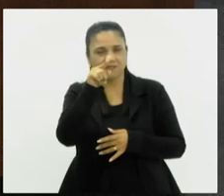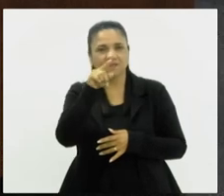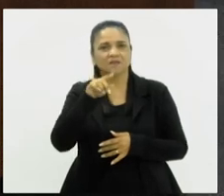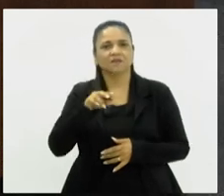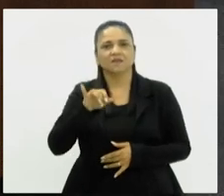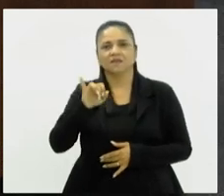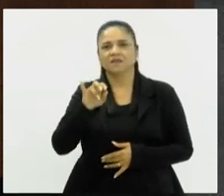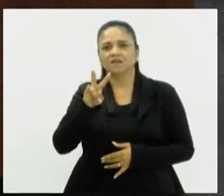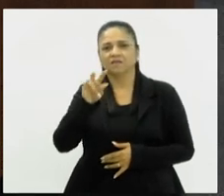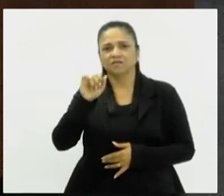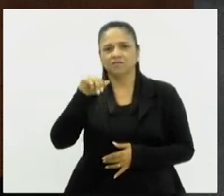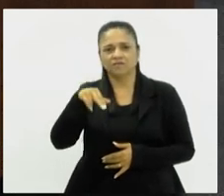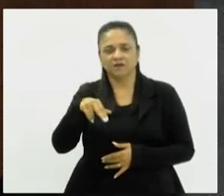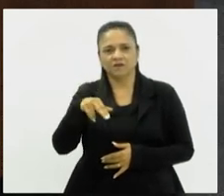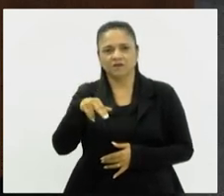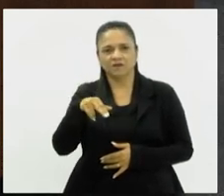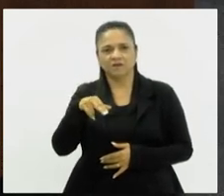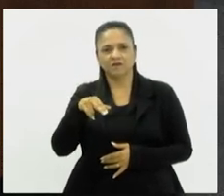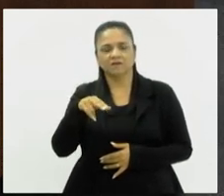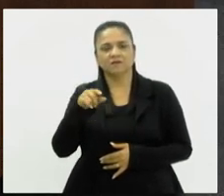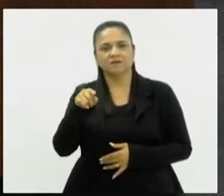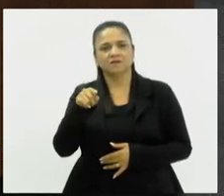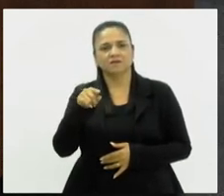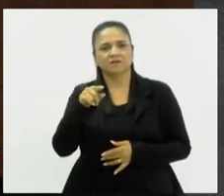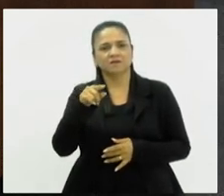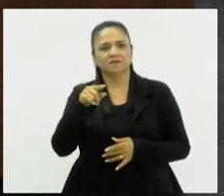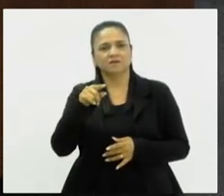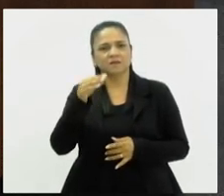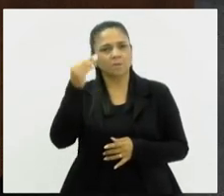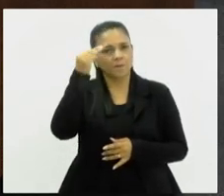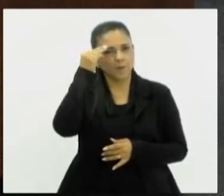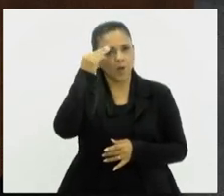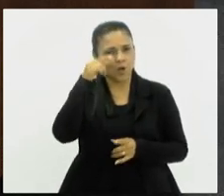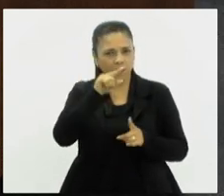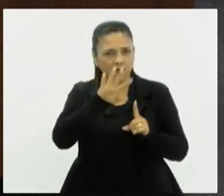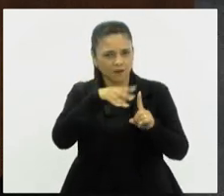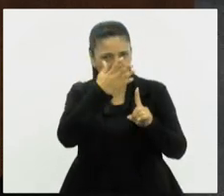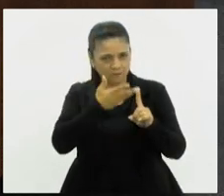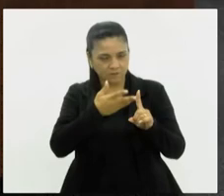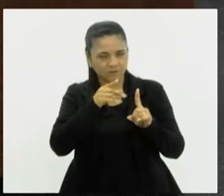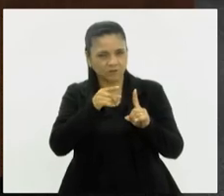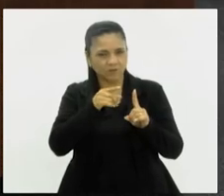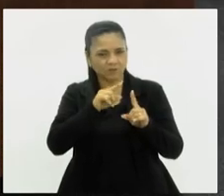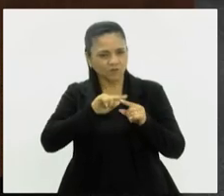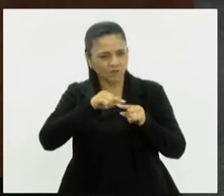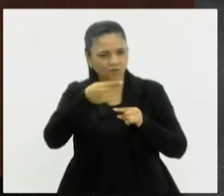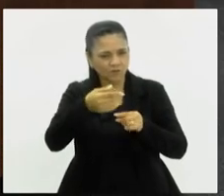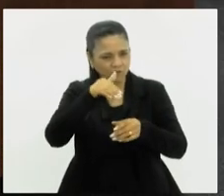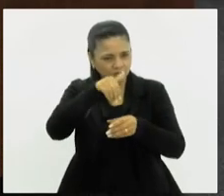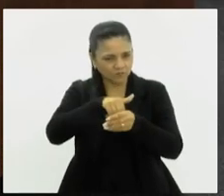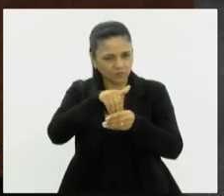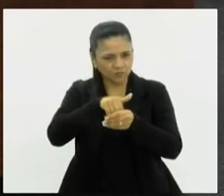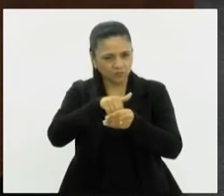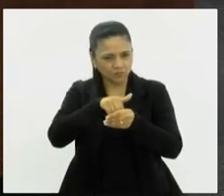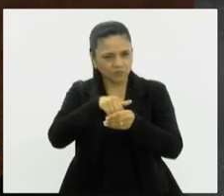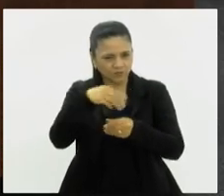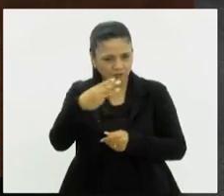mas eu acho que a gente já está votando, o senador Marquinho, eu acho que a gente já está votando o seguinte a esse, o número 3, não